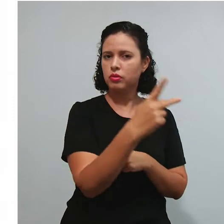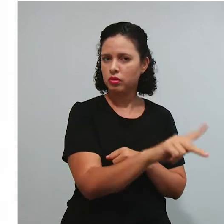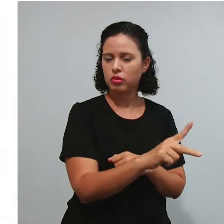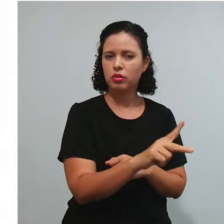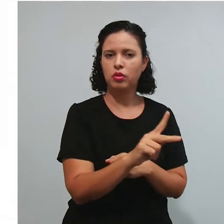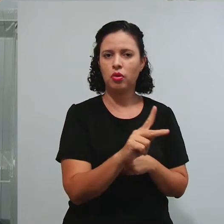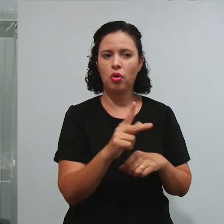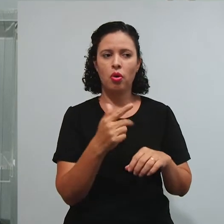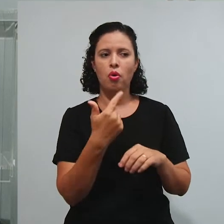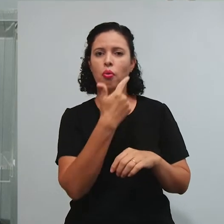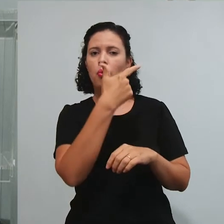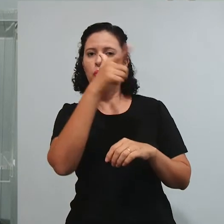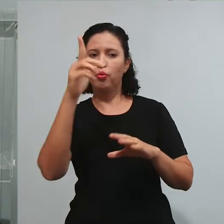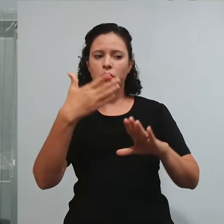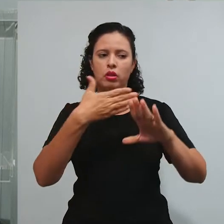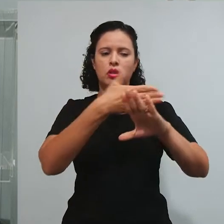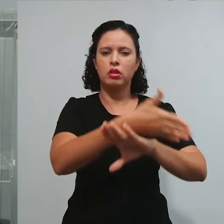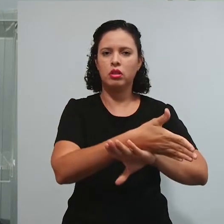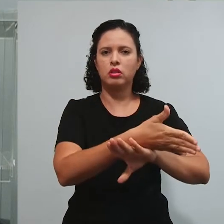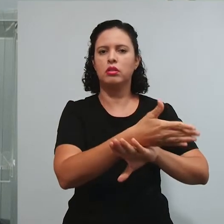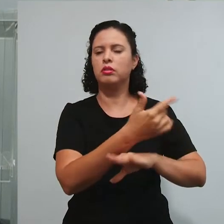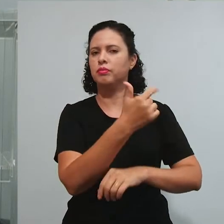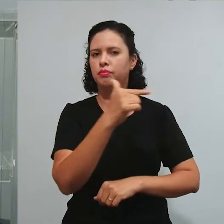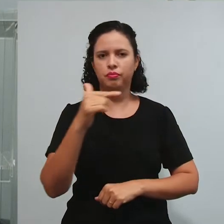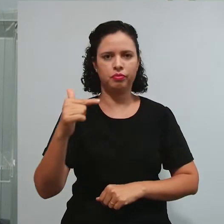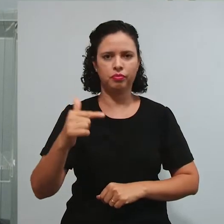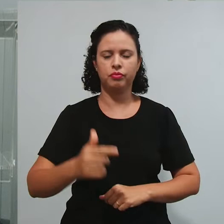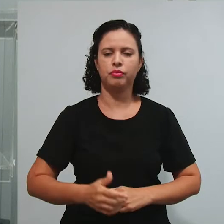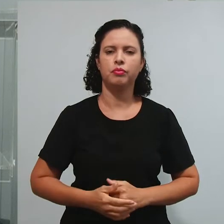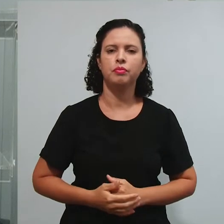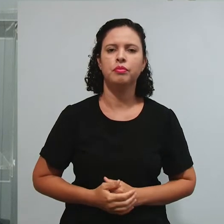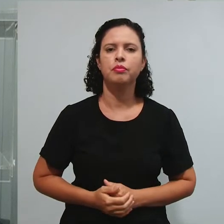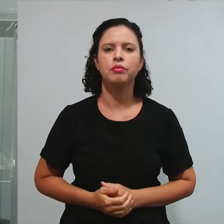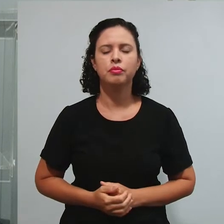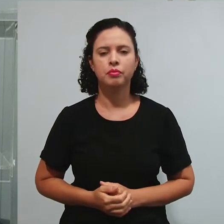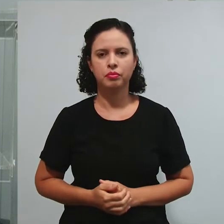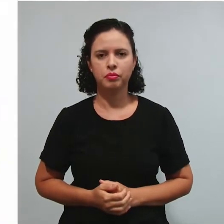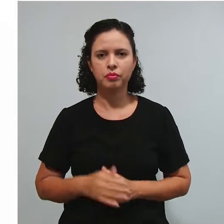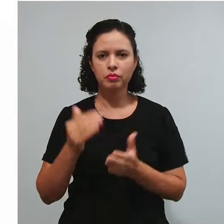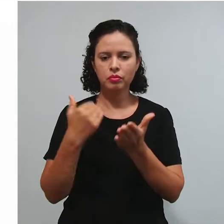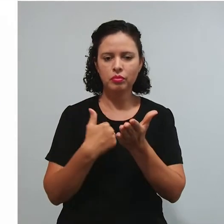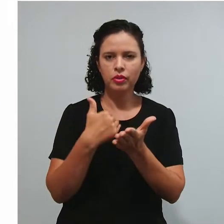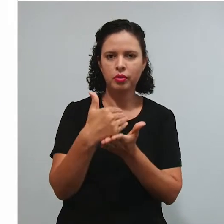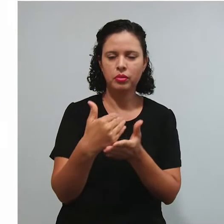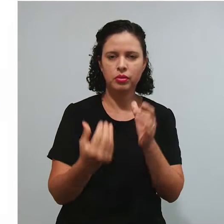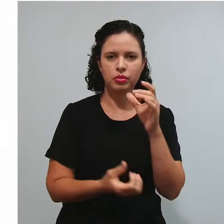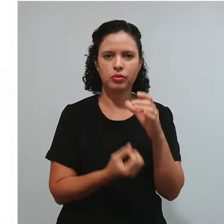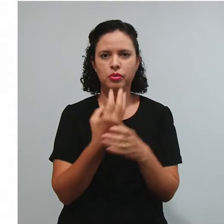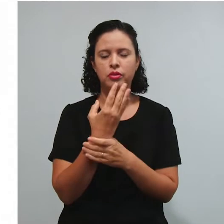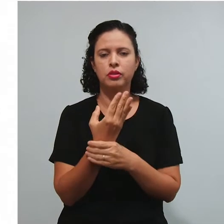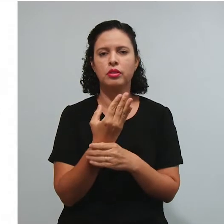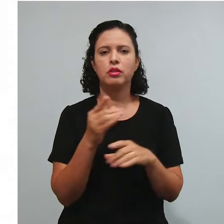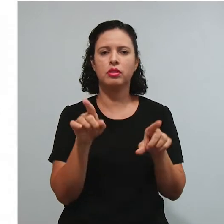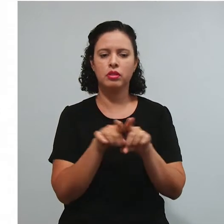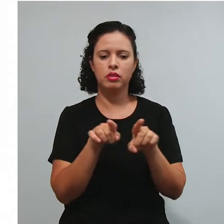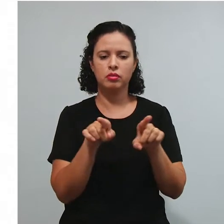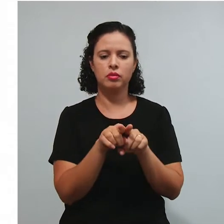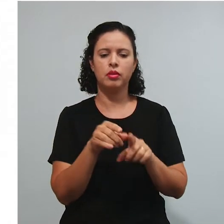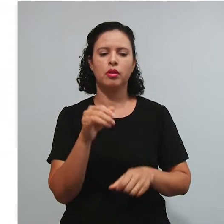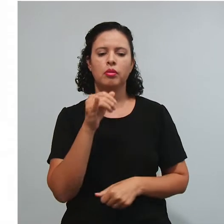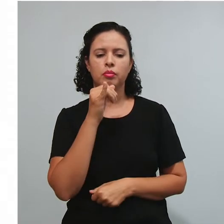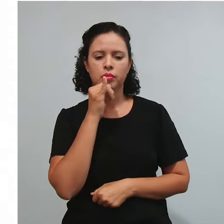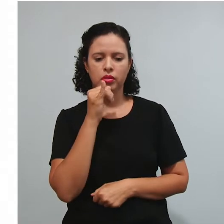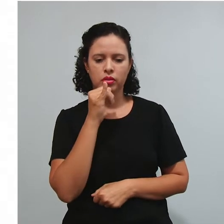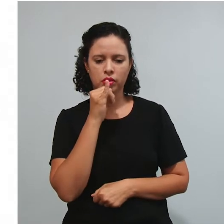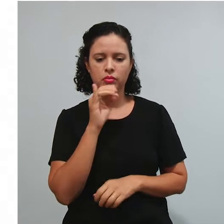não entrava no trabalho do outro, né? E aí começaram a surgir também staffs